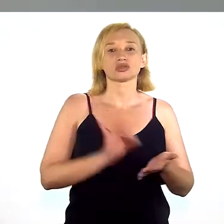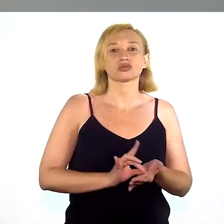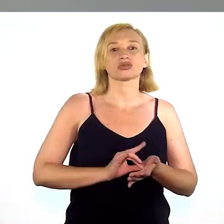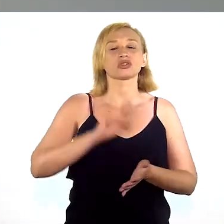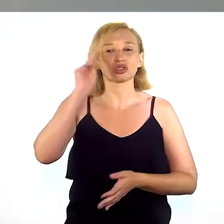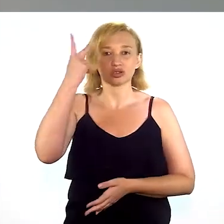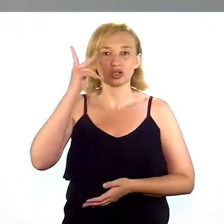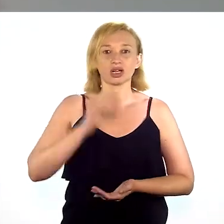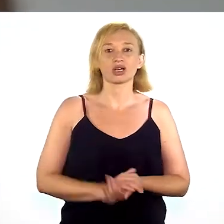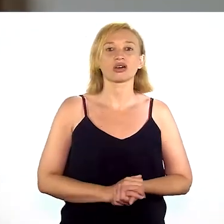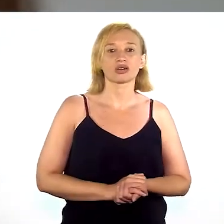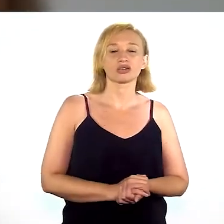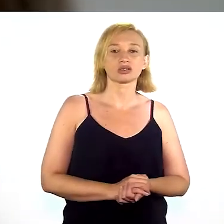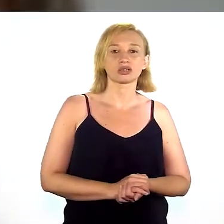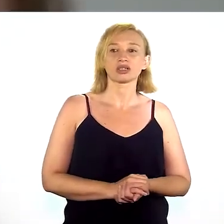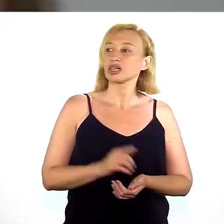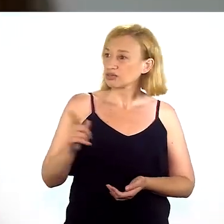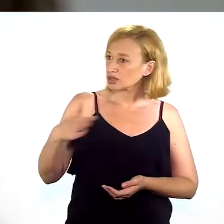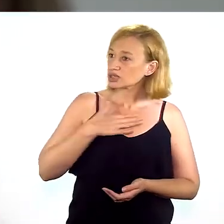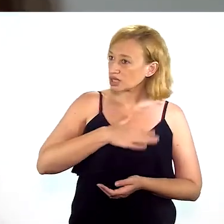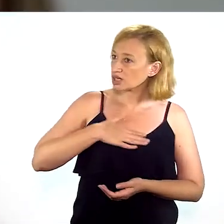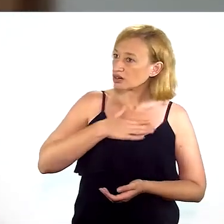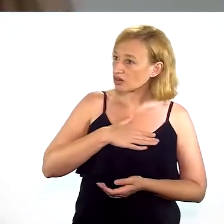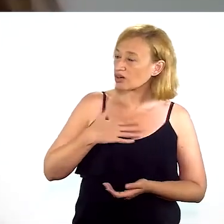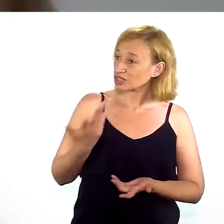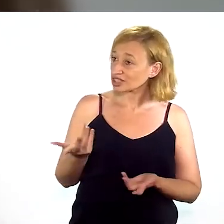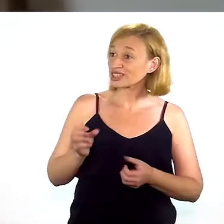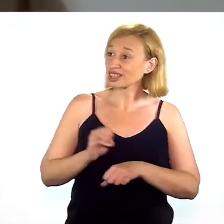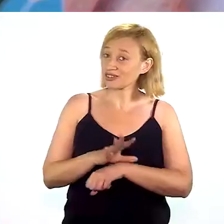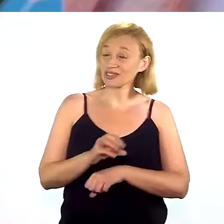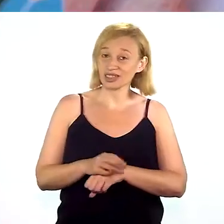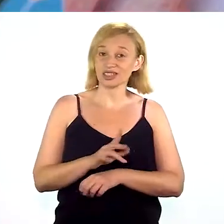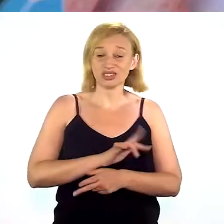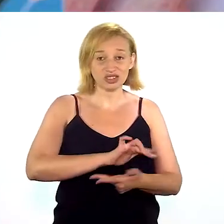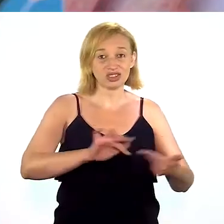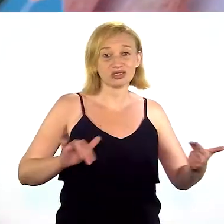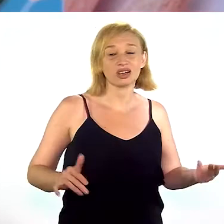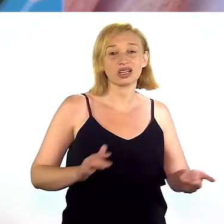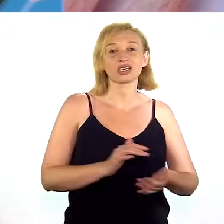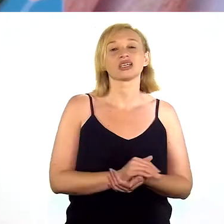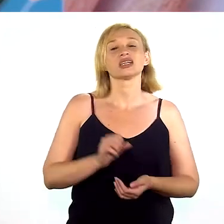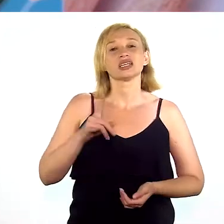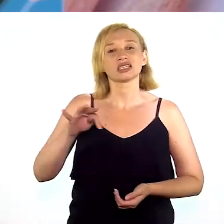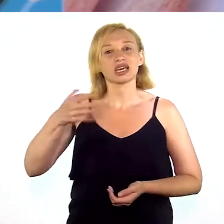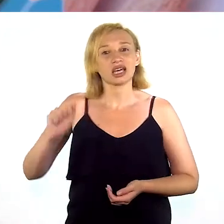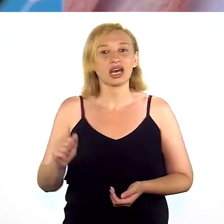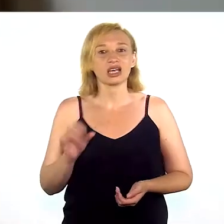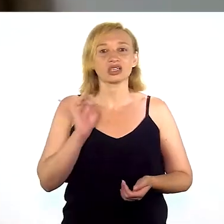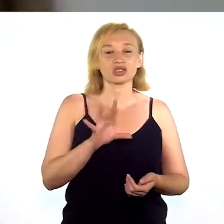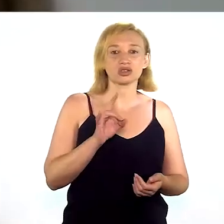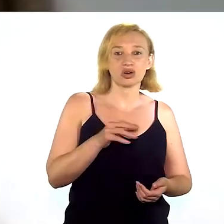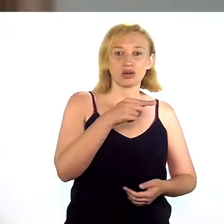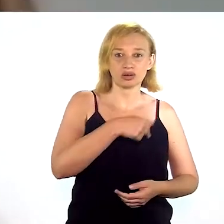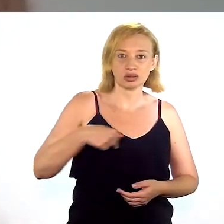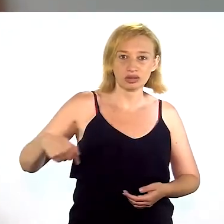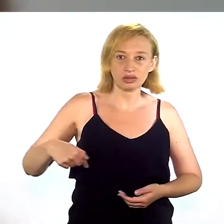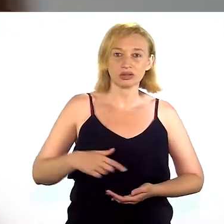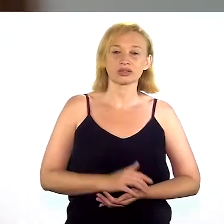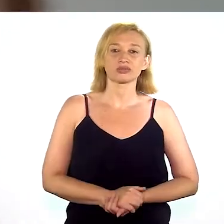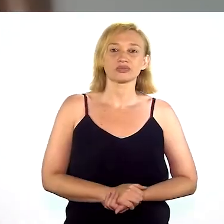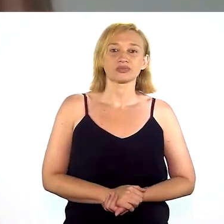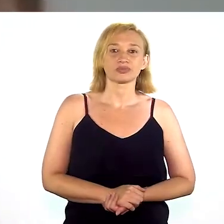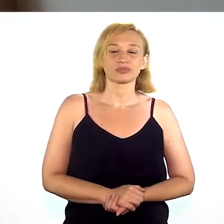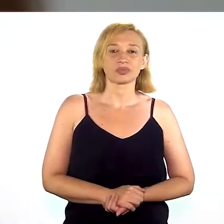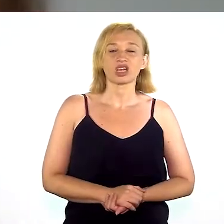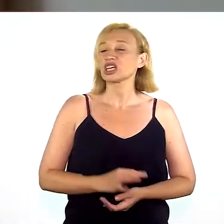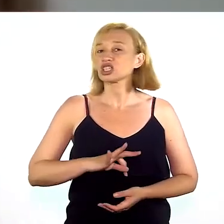história real, pode ir pelo lado da Garota da Montanha. E você pode ter várias se quiser dicas. Mais das minhas opções literárias, é só procurar